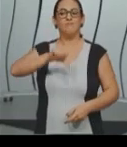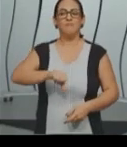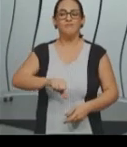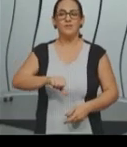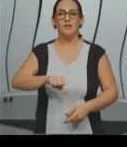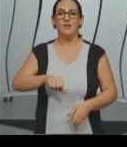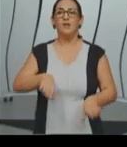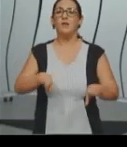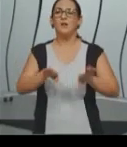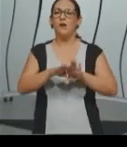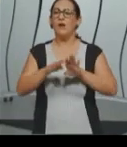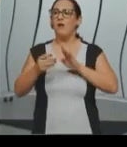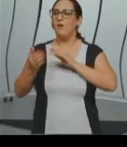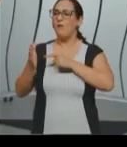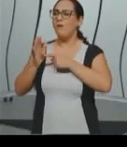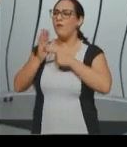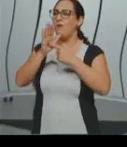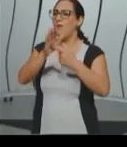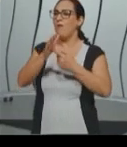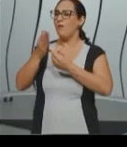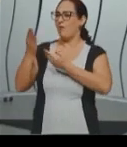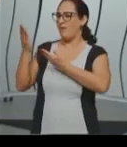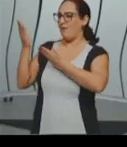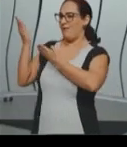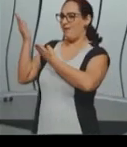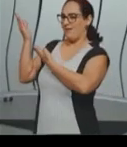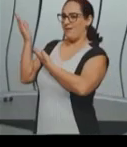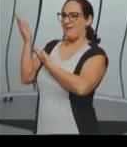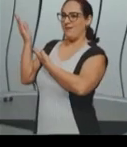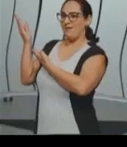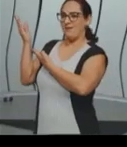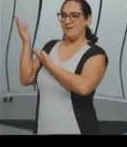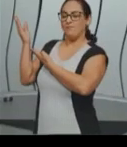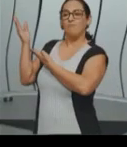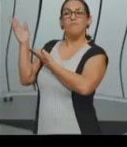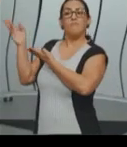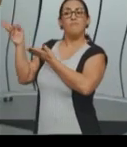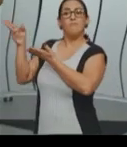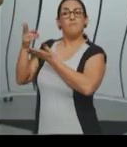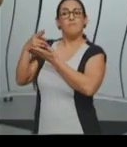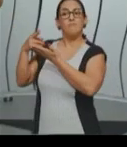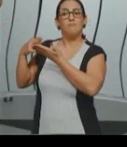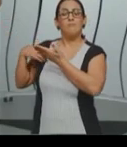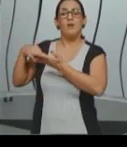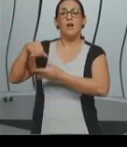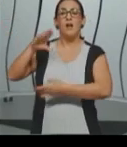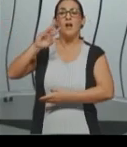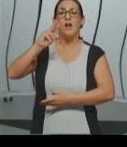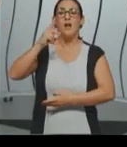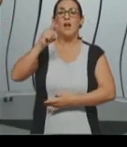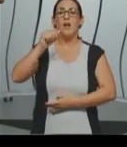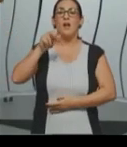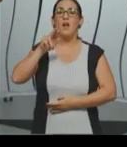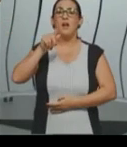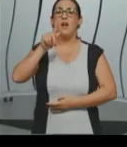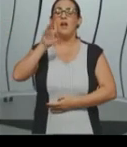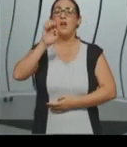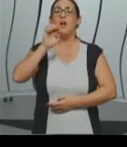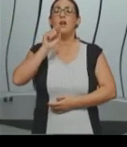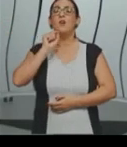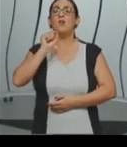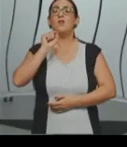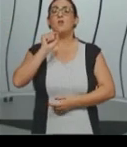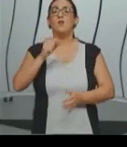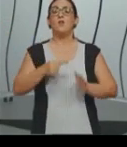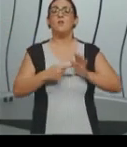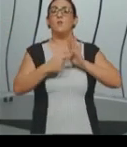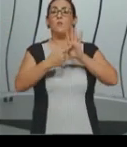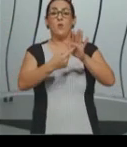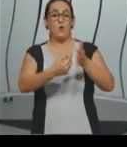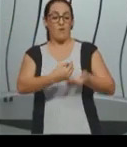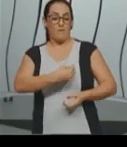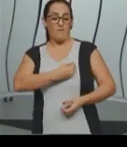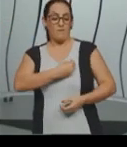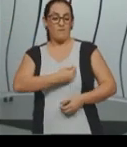um pouco essa ideia para a gente, né, dessa desigualdade social, dessa vida na cidade que muitas vezes é uma vida de exclusão, né? Então a